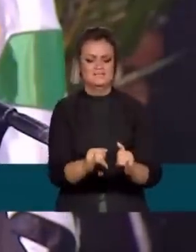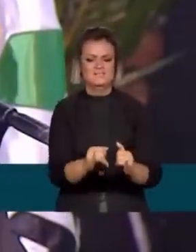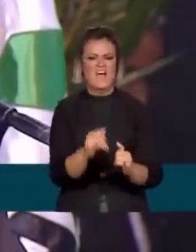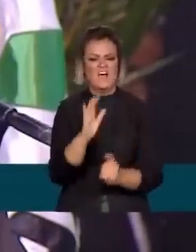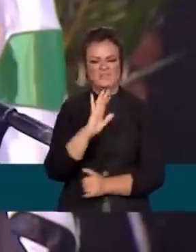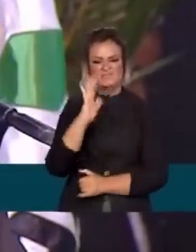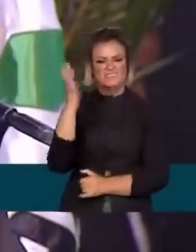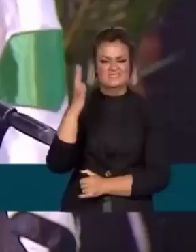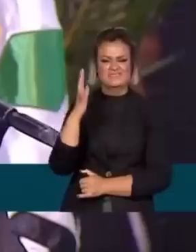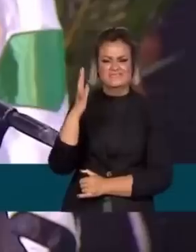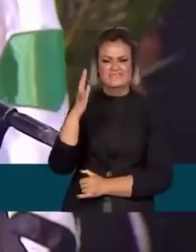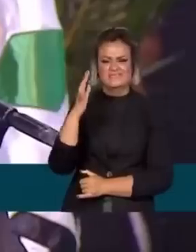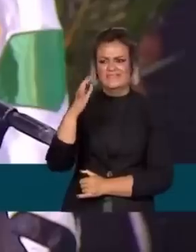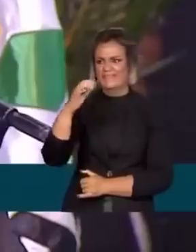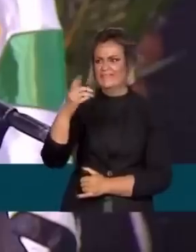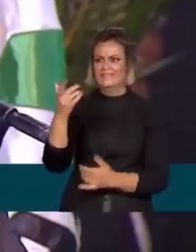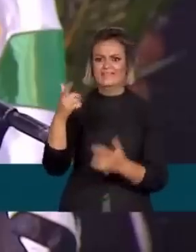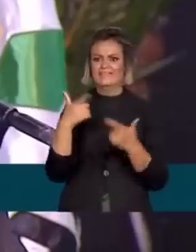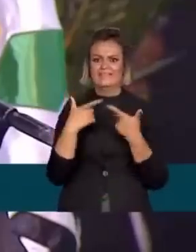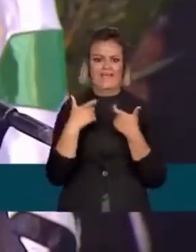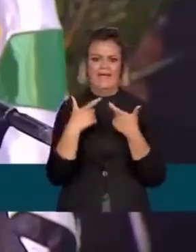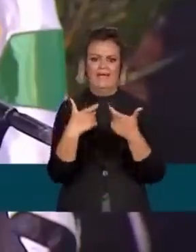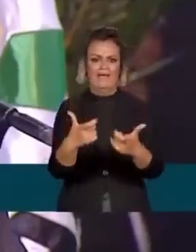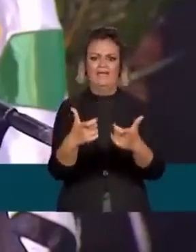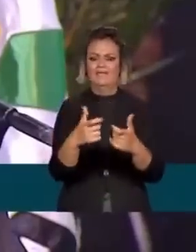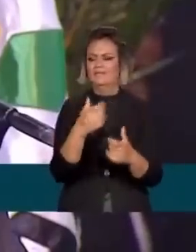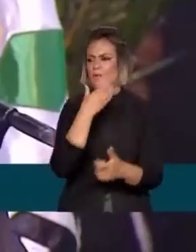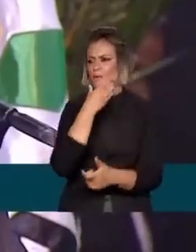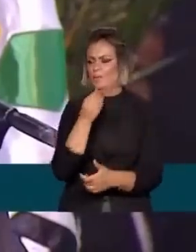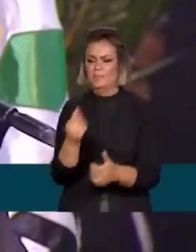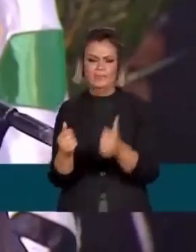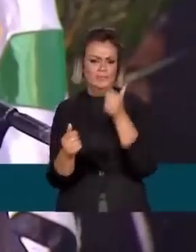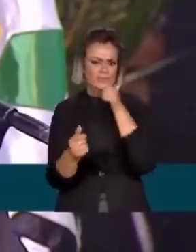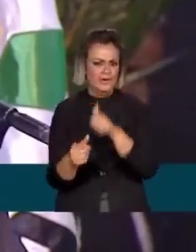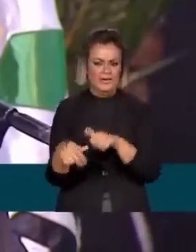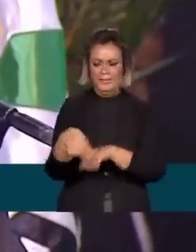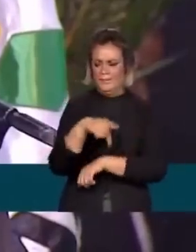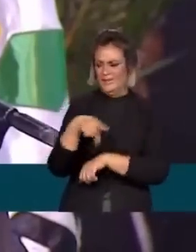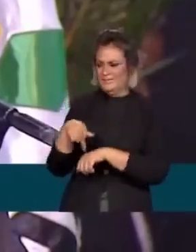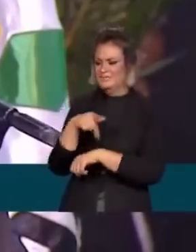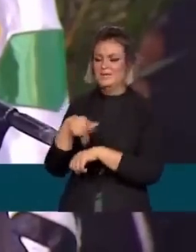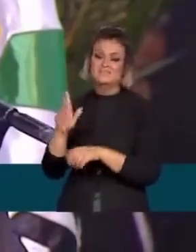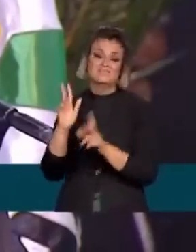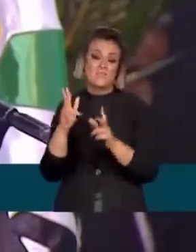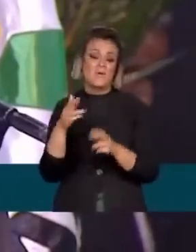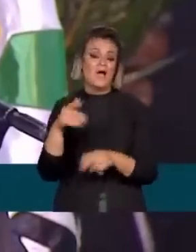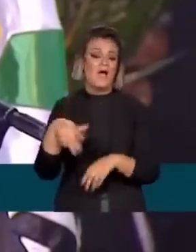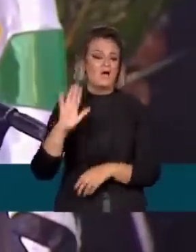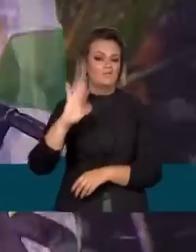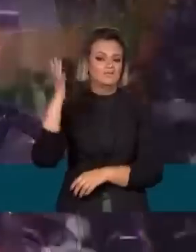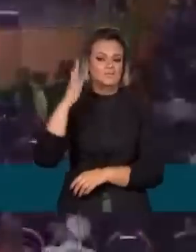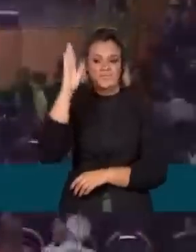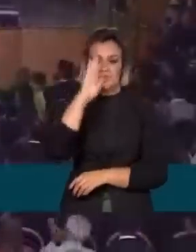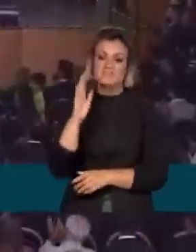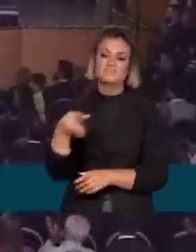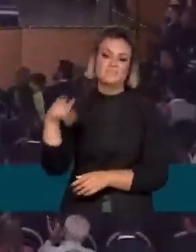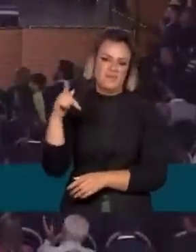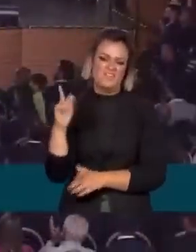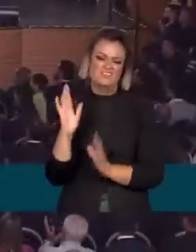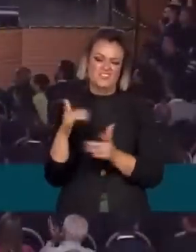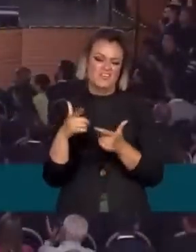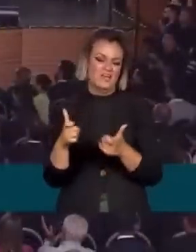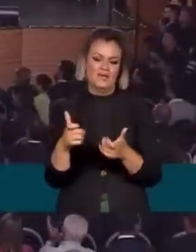gesto ignorante de uma guerra entre homens e mulheres e entre nações, como já ocorreu entre Brasil e Paraguai.